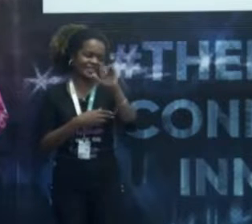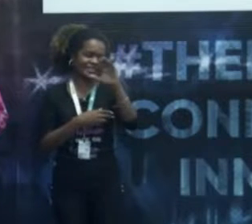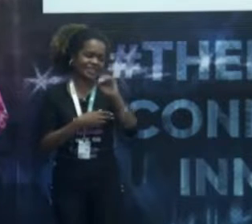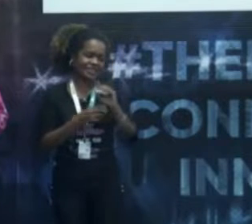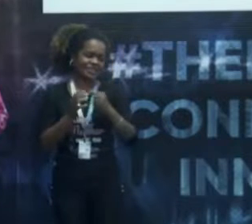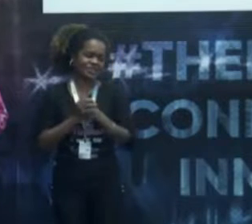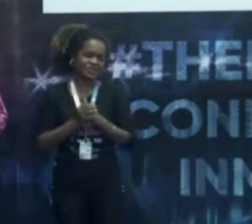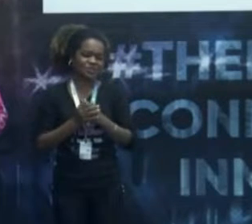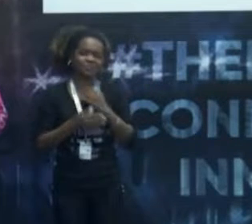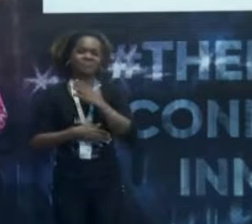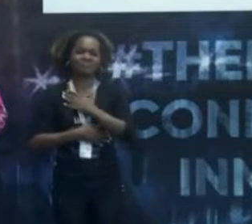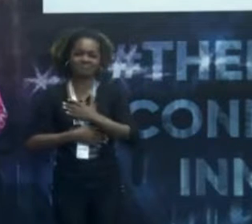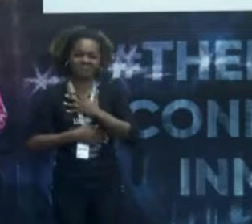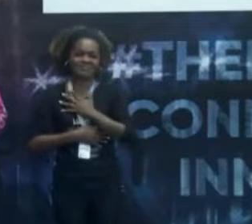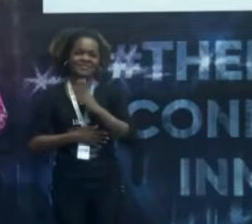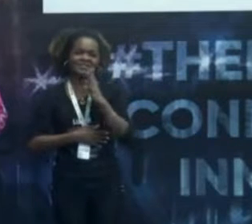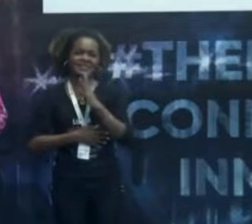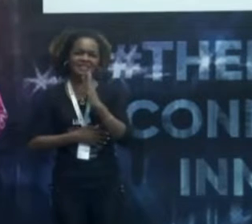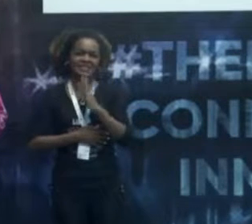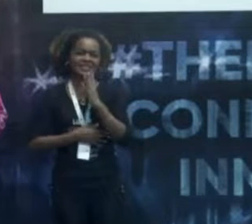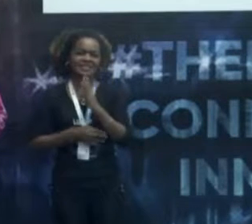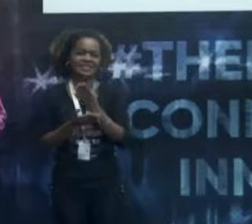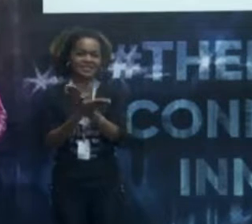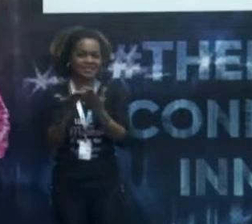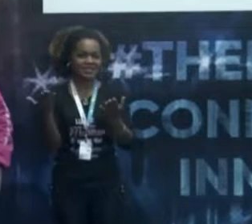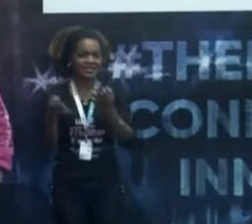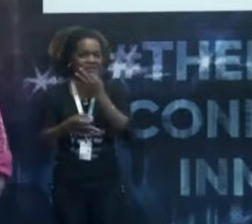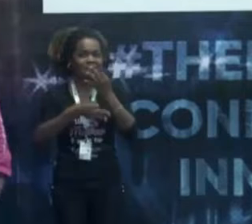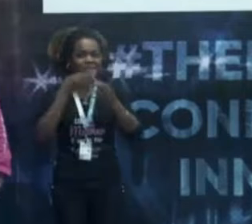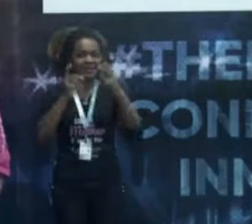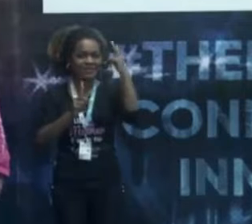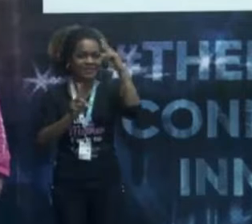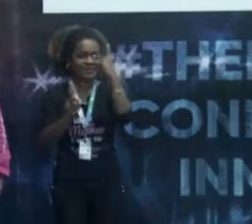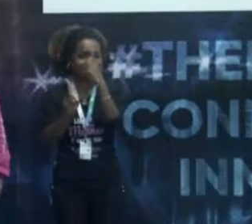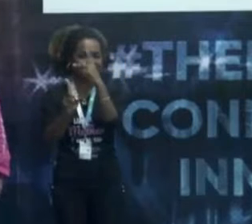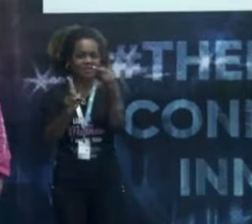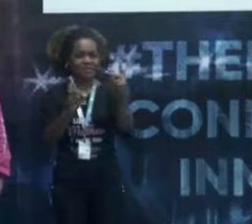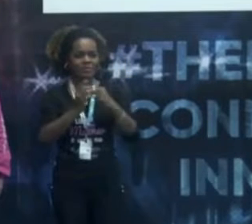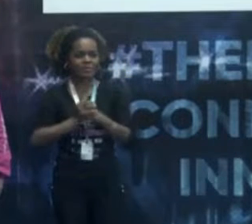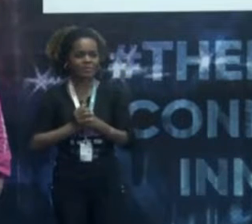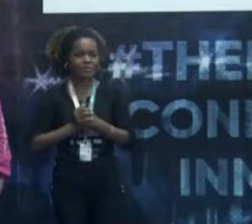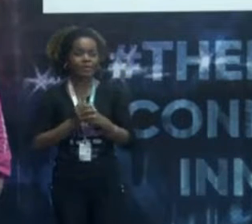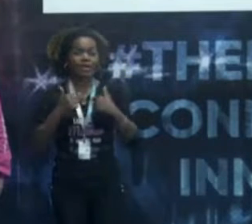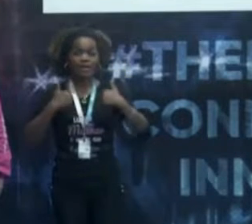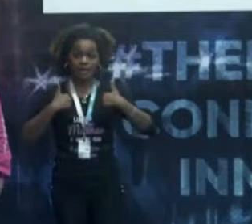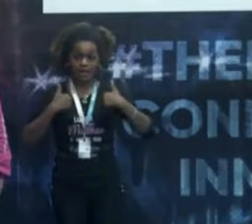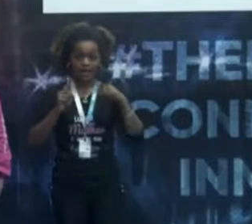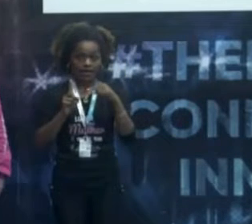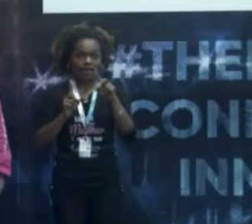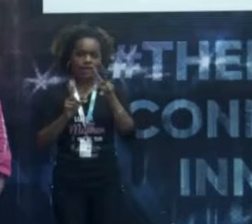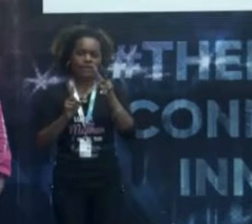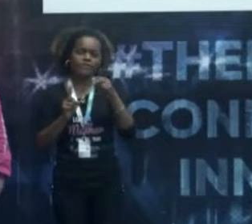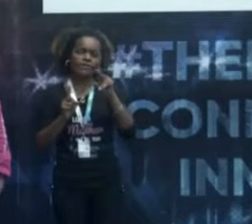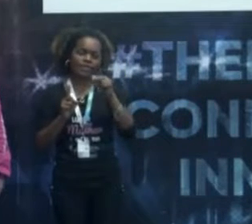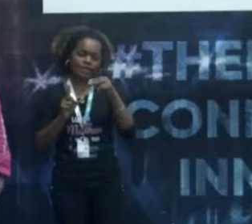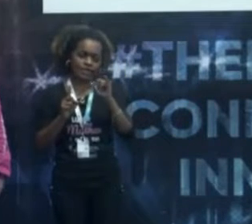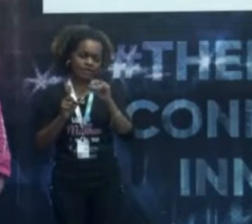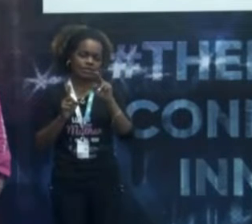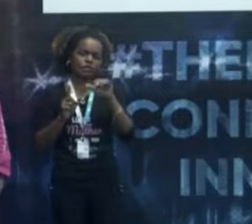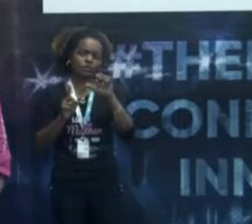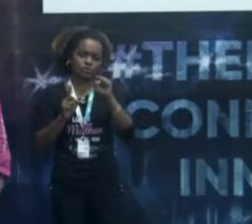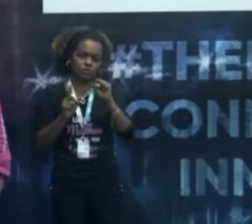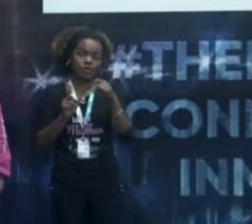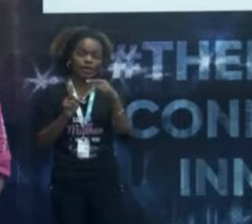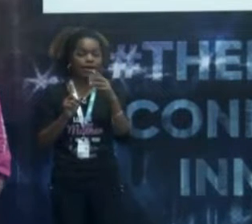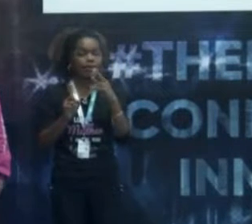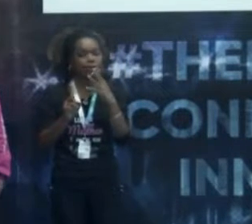falam super bem também, né, muito legal ouvir vocês e ouvir as histórias de vocês. Eu sou Vinícius Schmidt, para quem não me conhece, para quem me conhece, eu